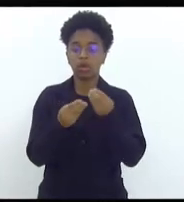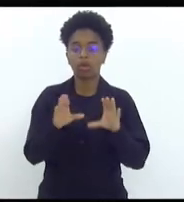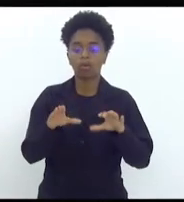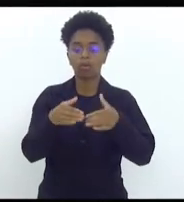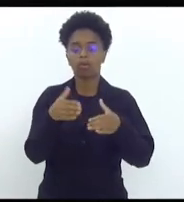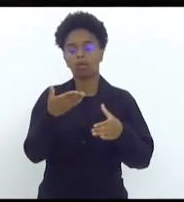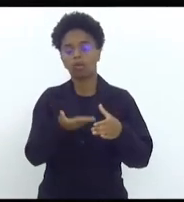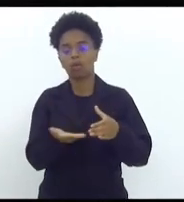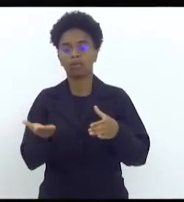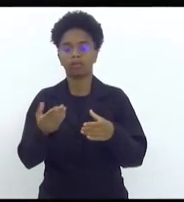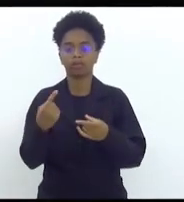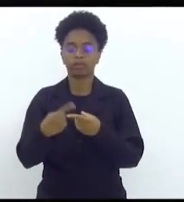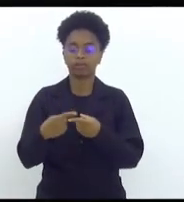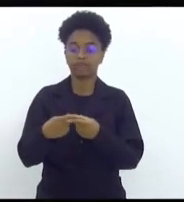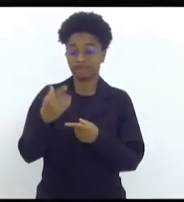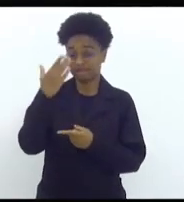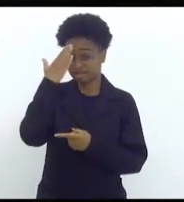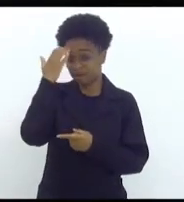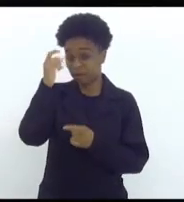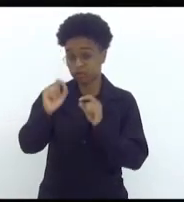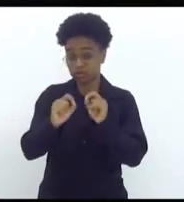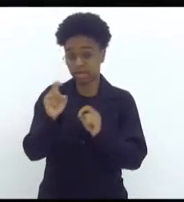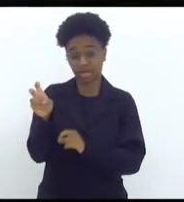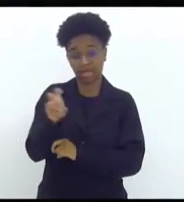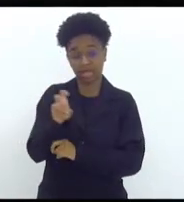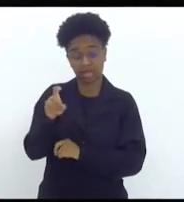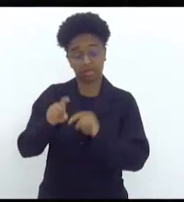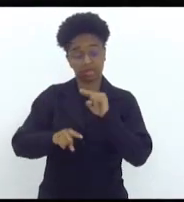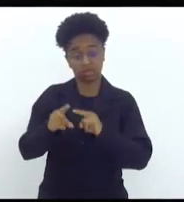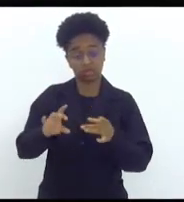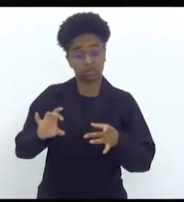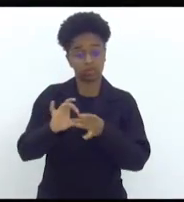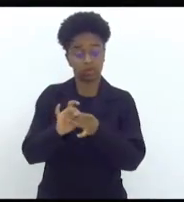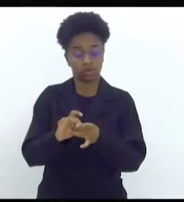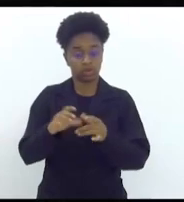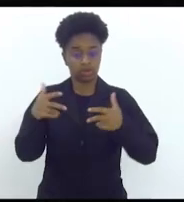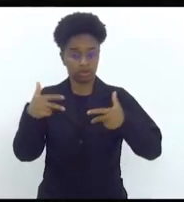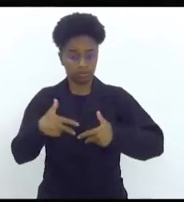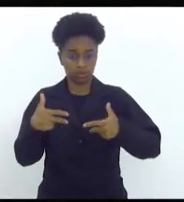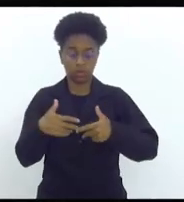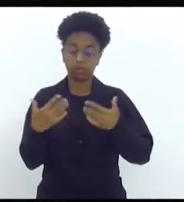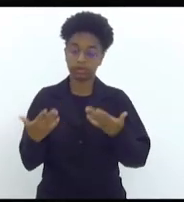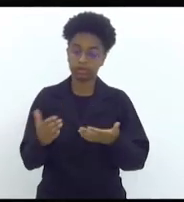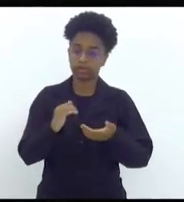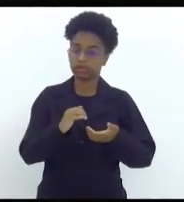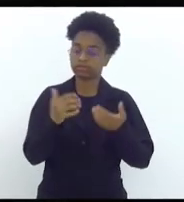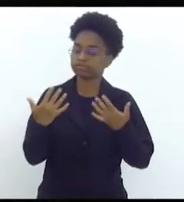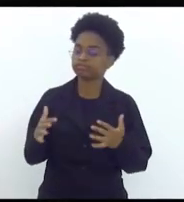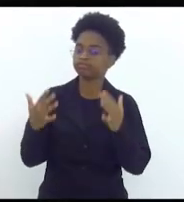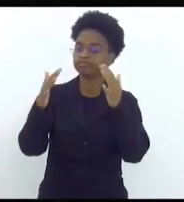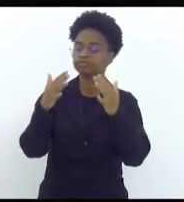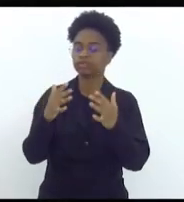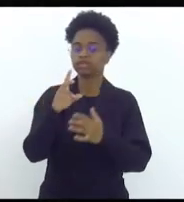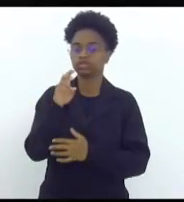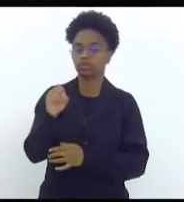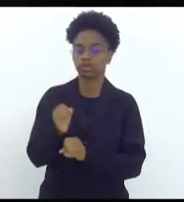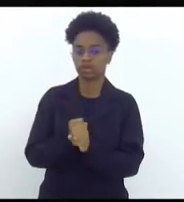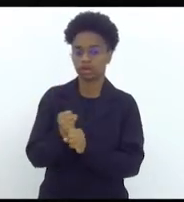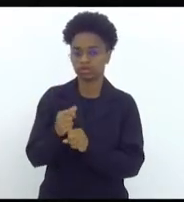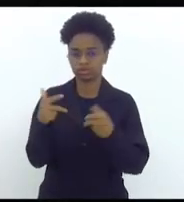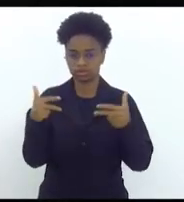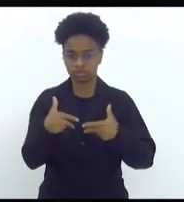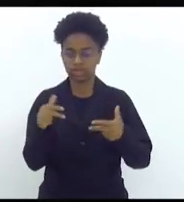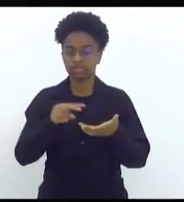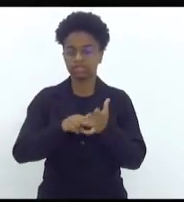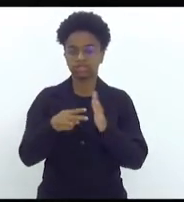o famoso e dito 5º elemento do hip hop então saudar esses 50 anos do hip hop é